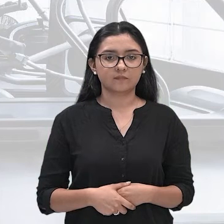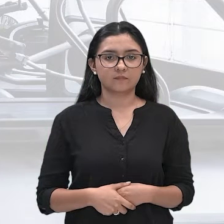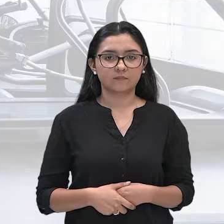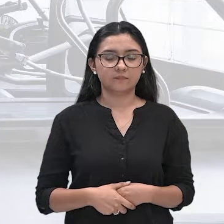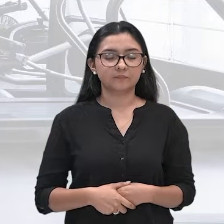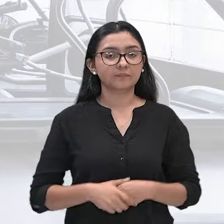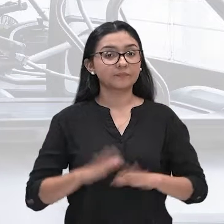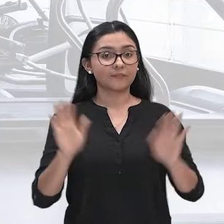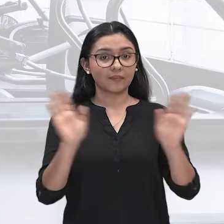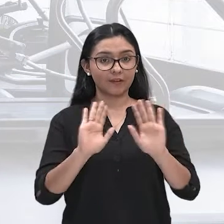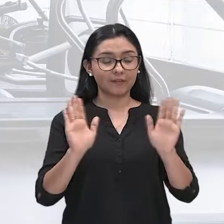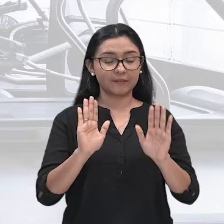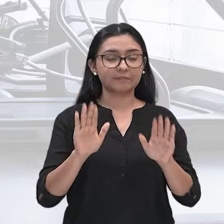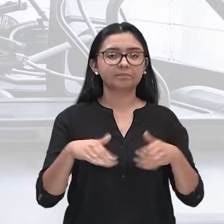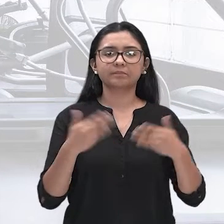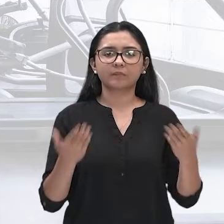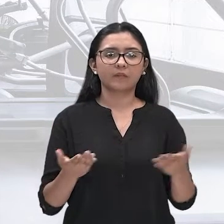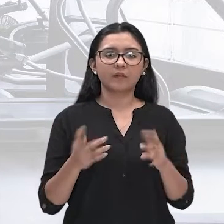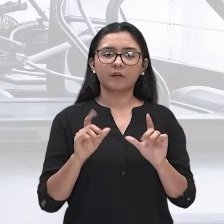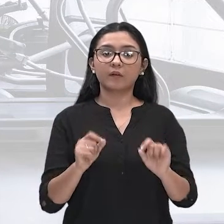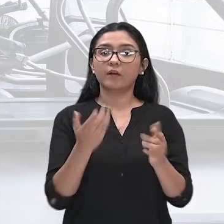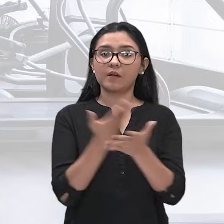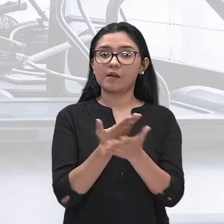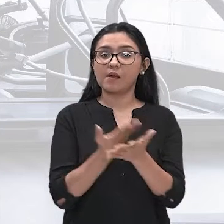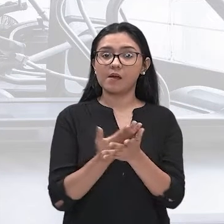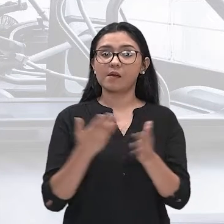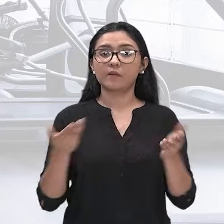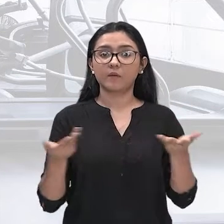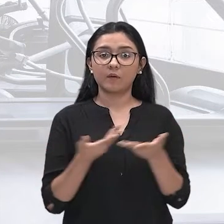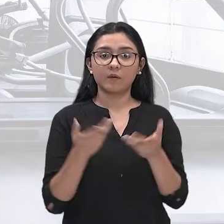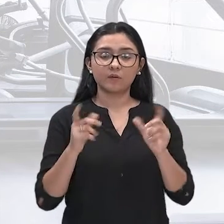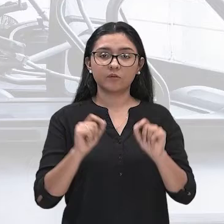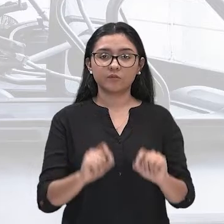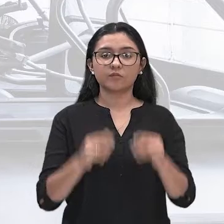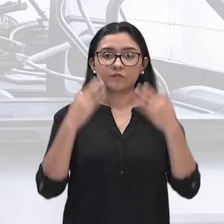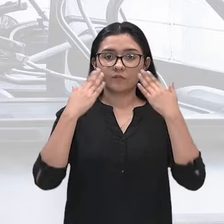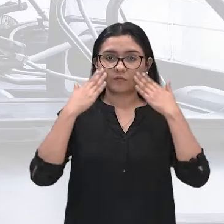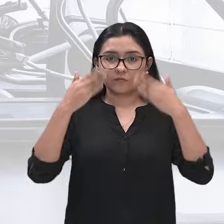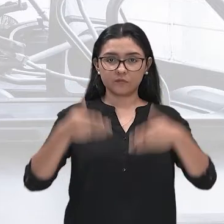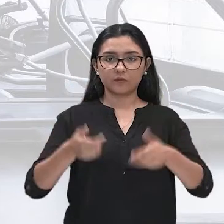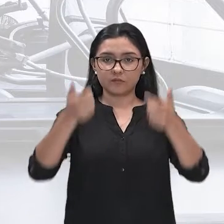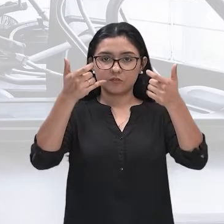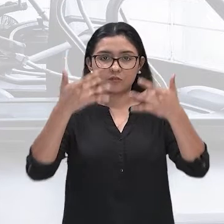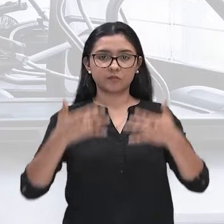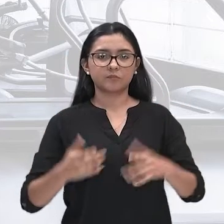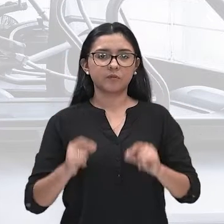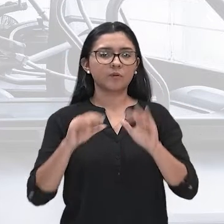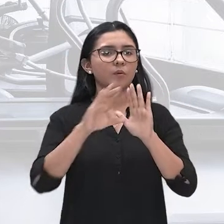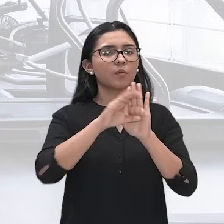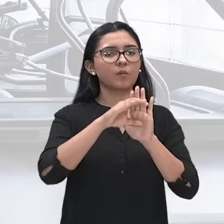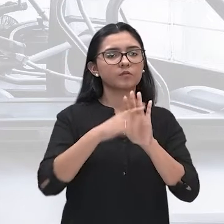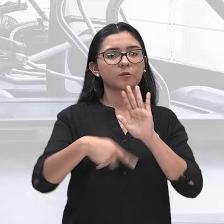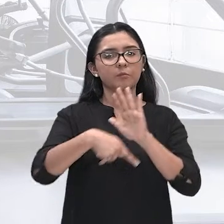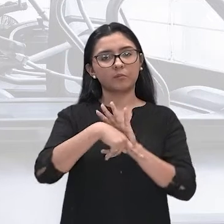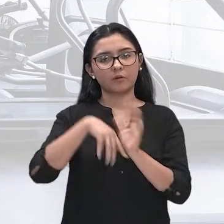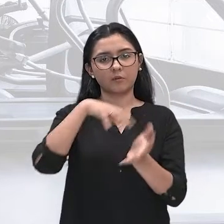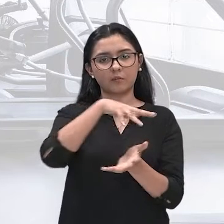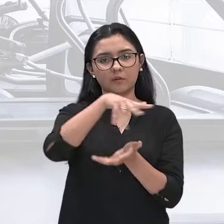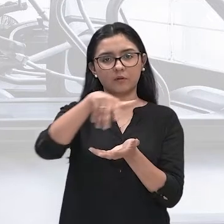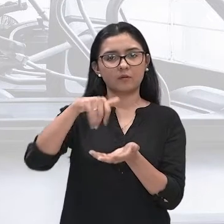Olá, queridos! Então, na nossa aula, nós vamos tratar um pouco desse conceito da